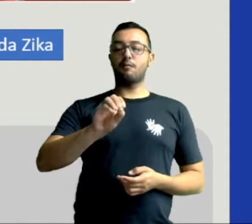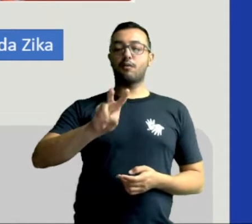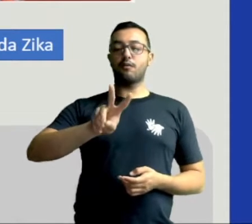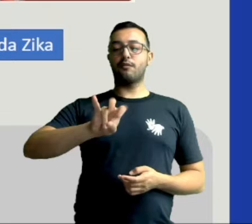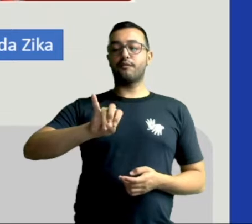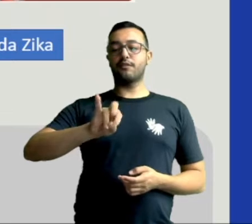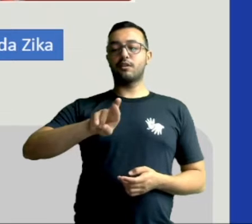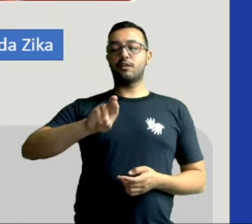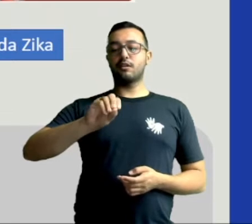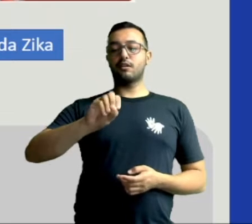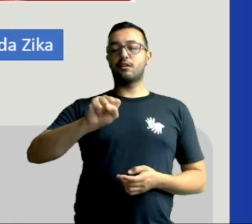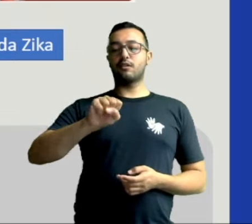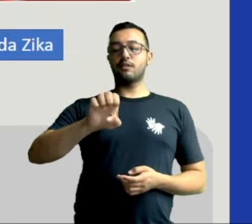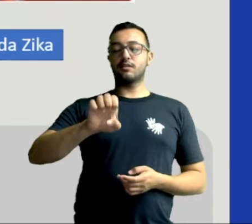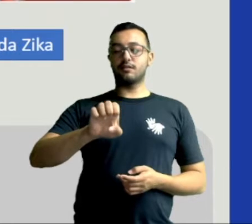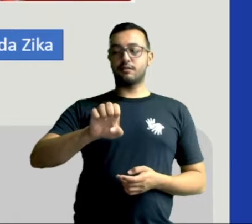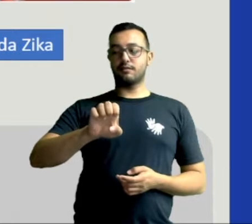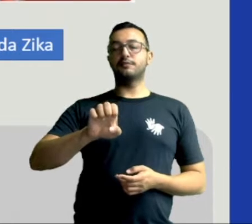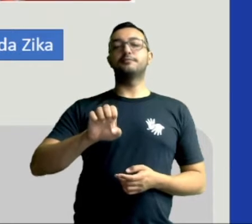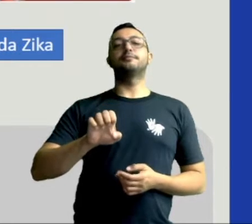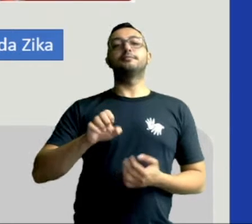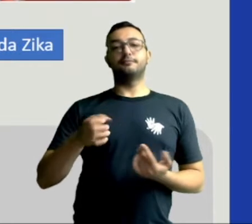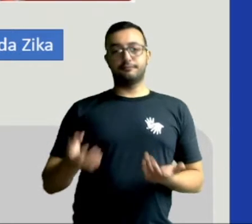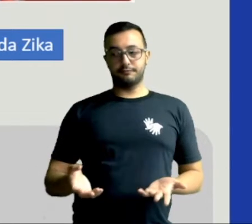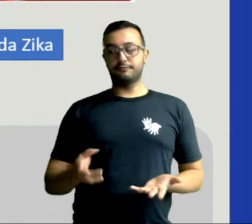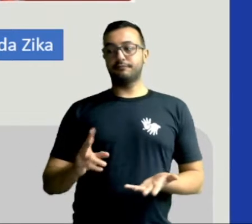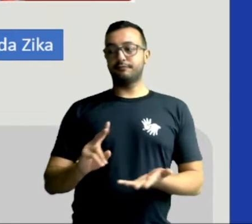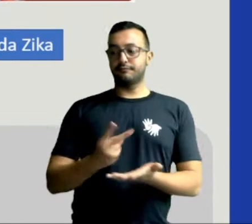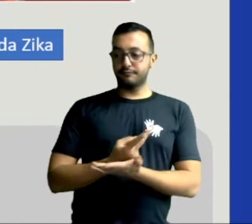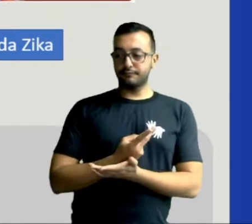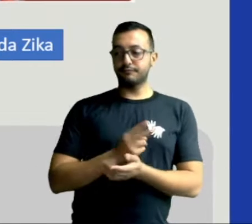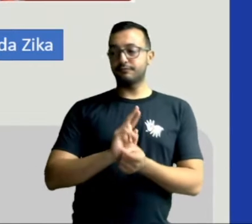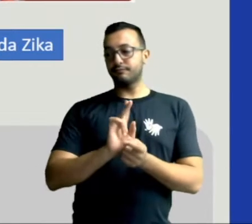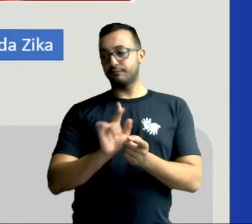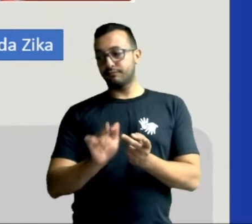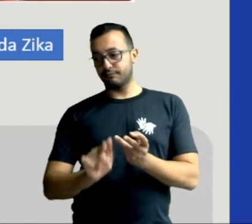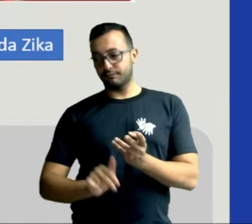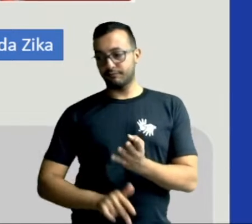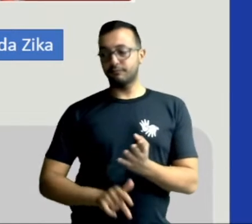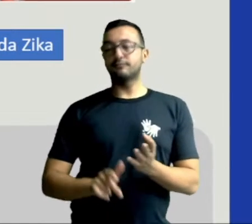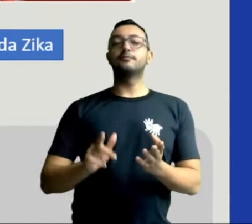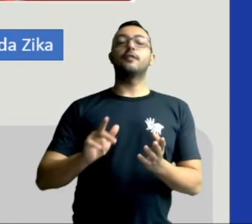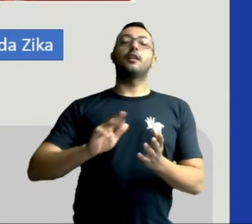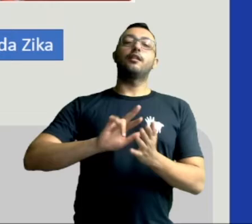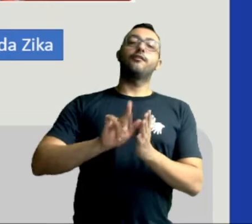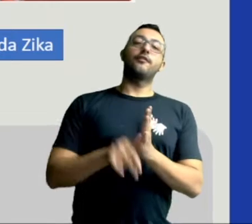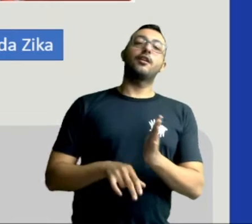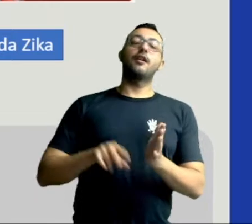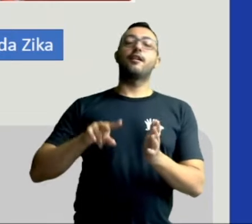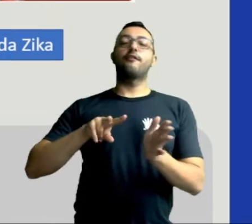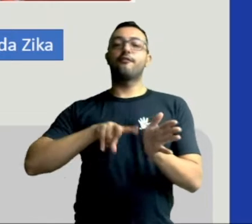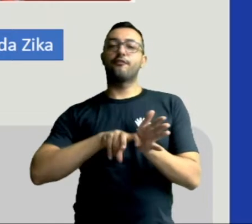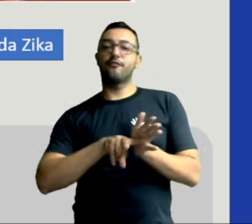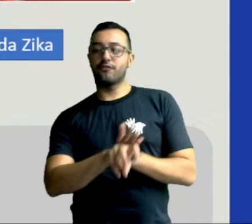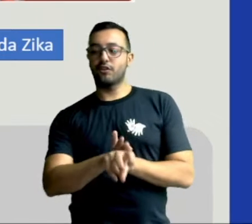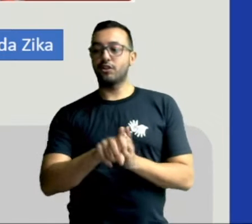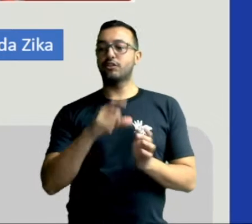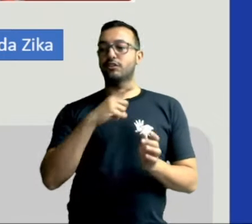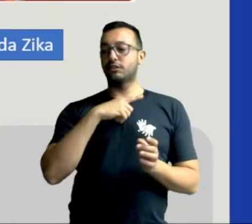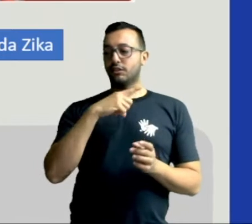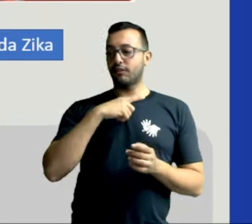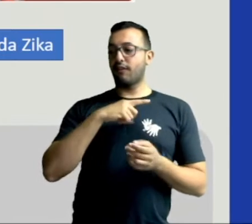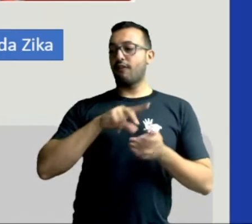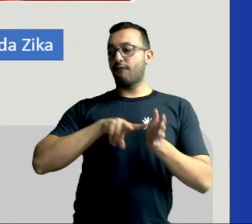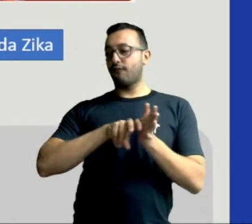A arboviroses, ela engloba um grupo de viroses que os seus vírus